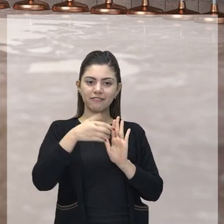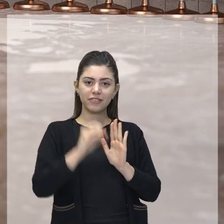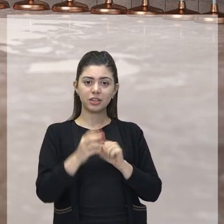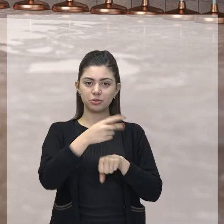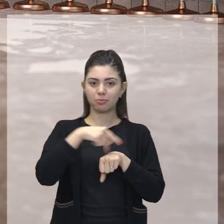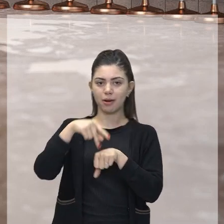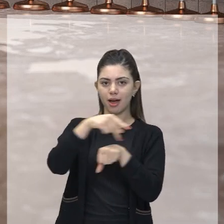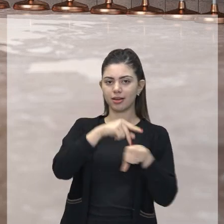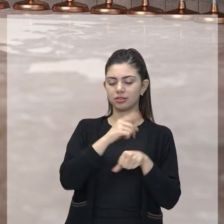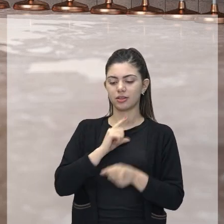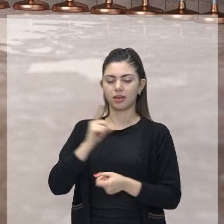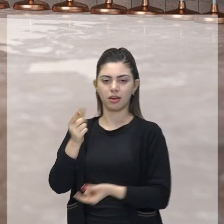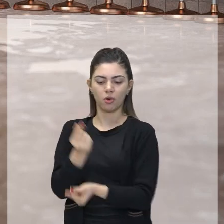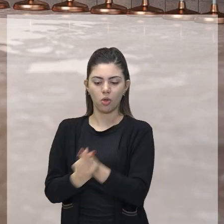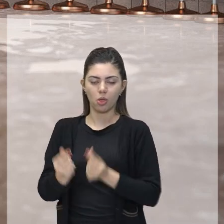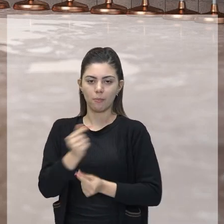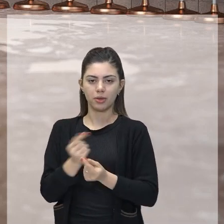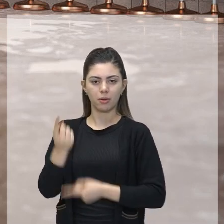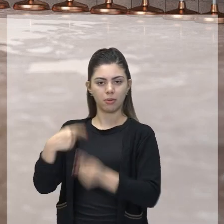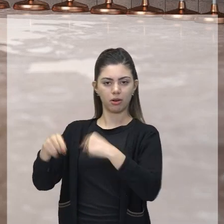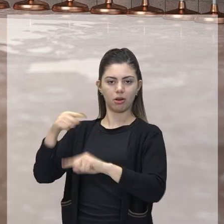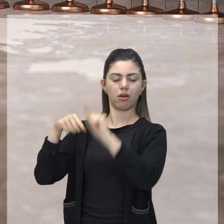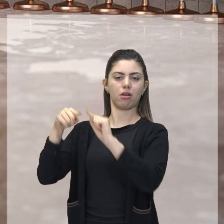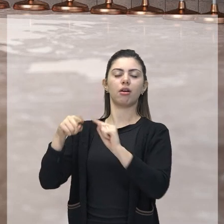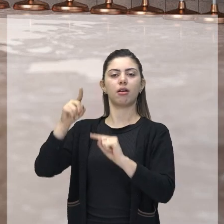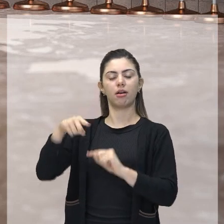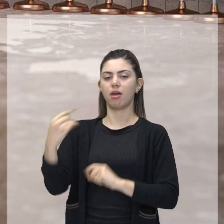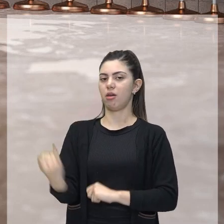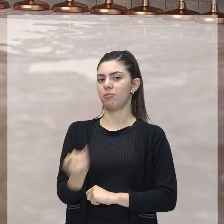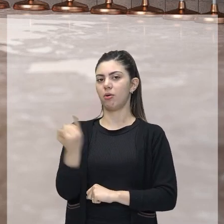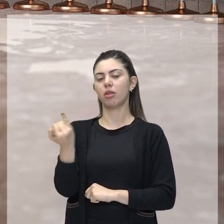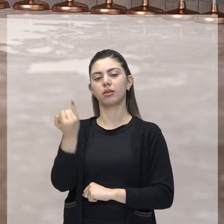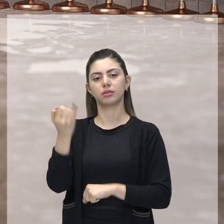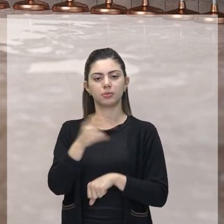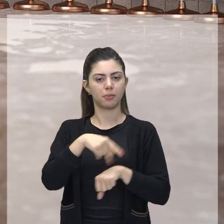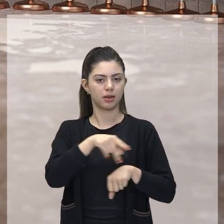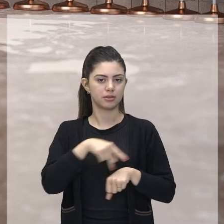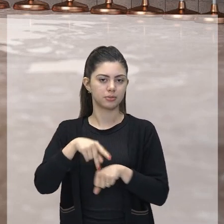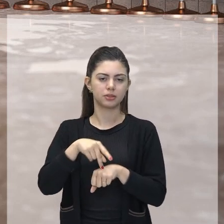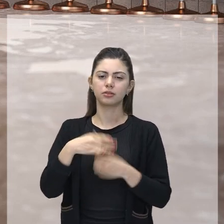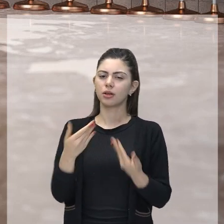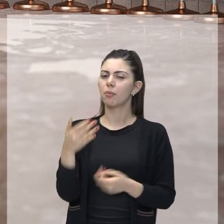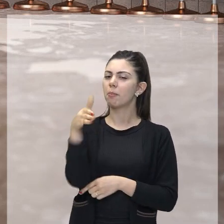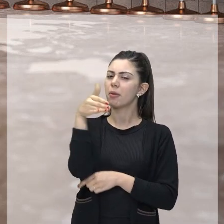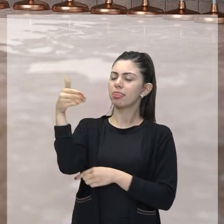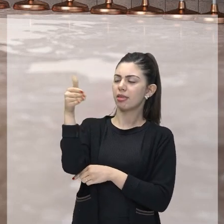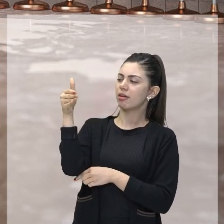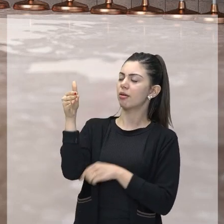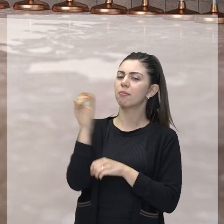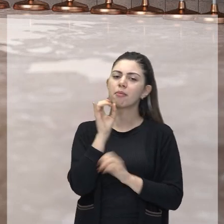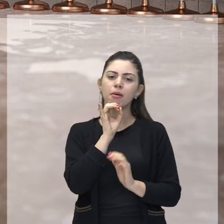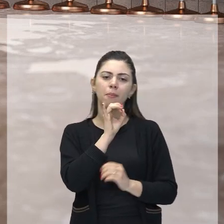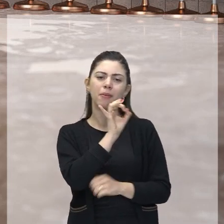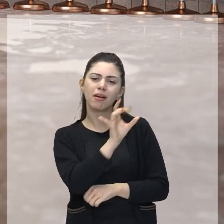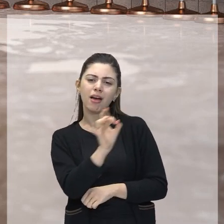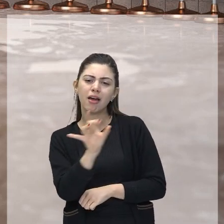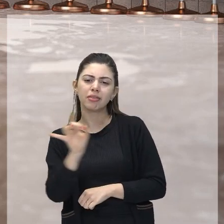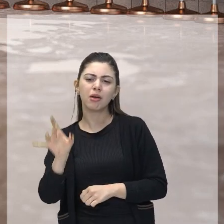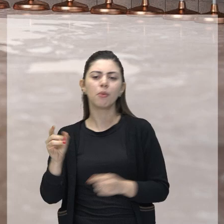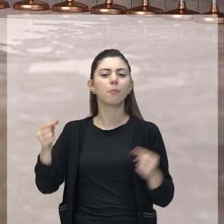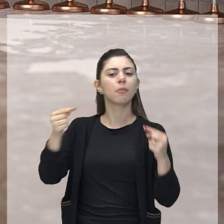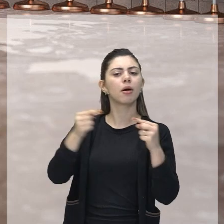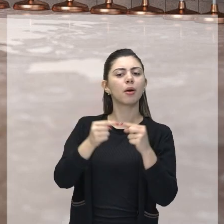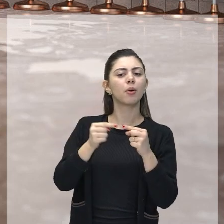mundo todo, países com relevância econômica muito grande. Cada bandeira dessas aqui que está aparecendo, gente, ela